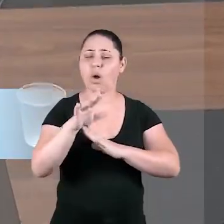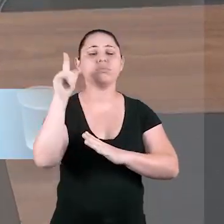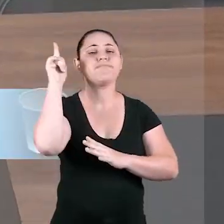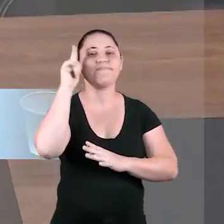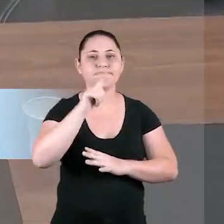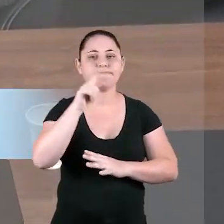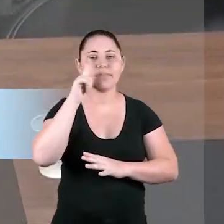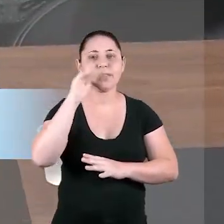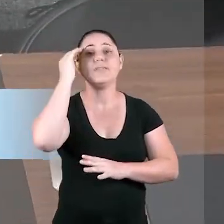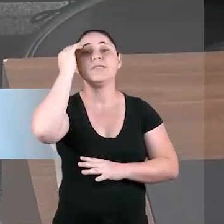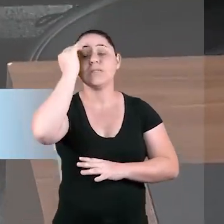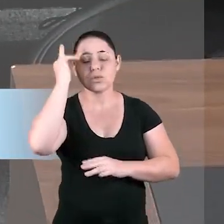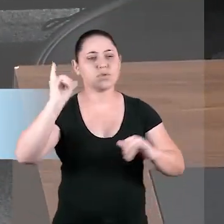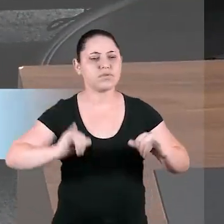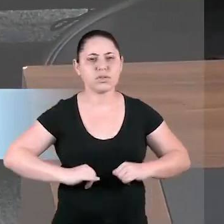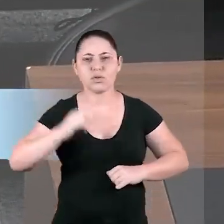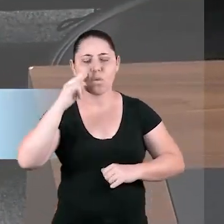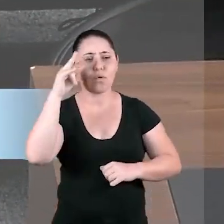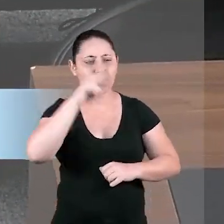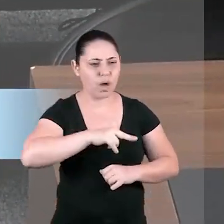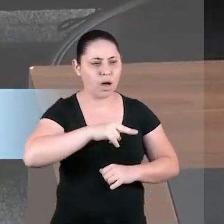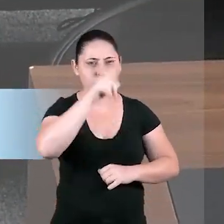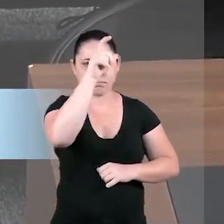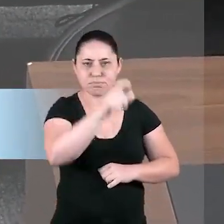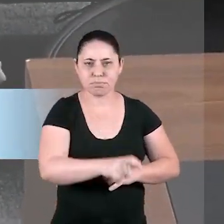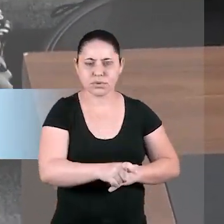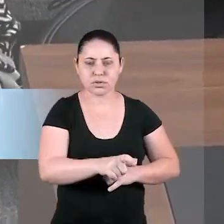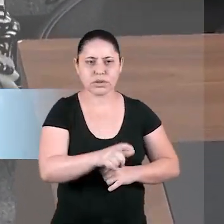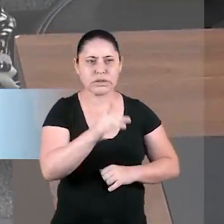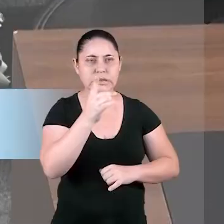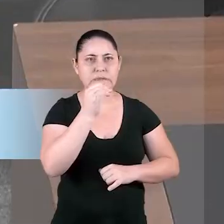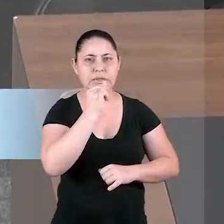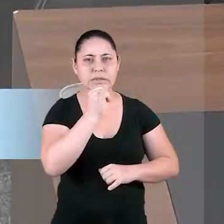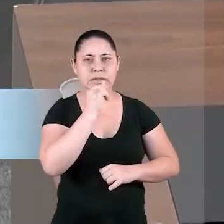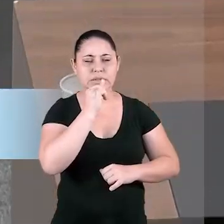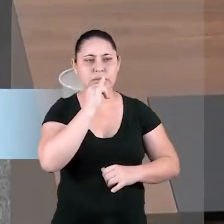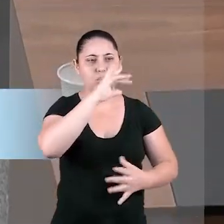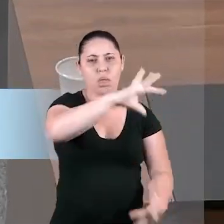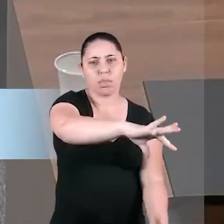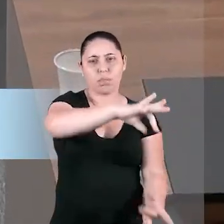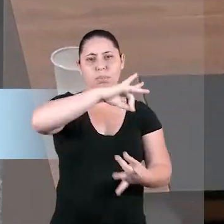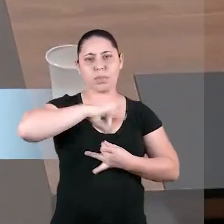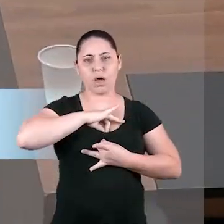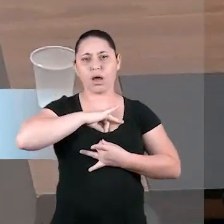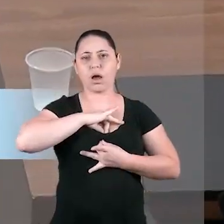lidar com o sofrimento se eu vir essa pessoa de uma forma total.